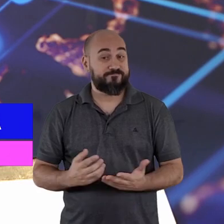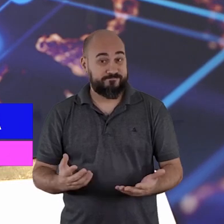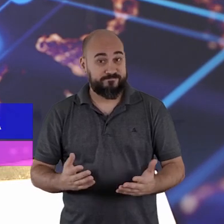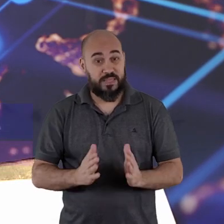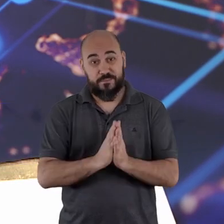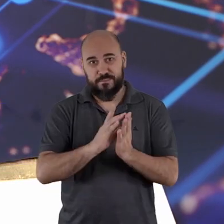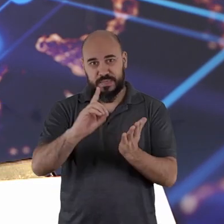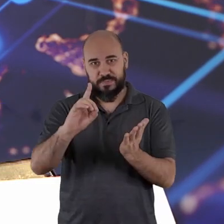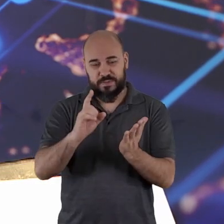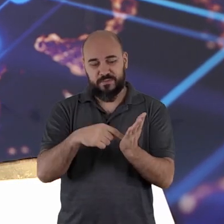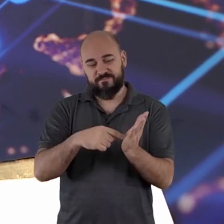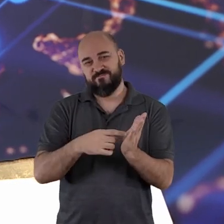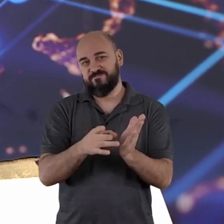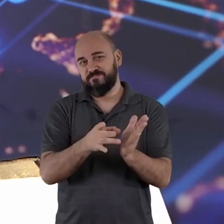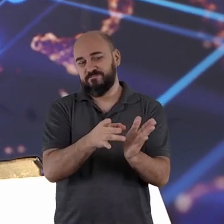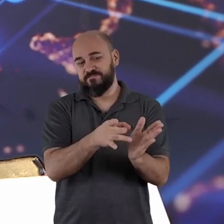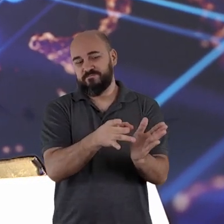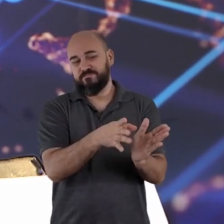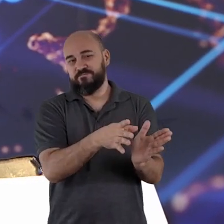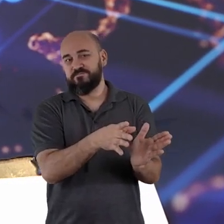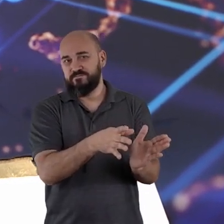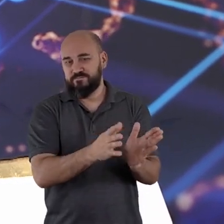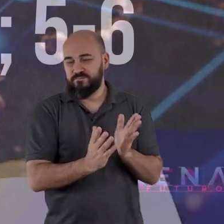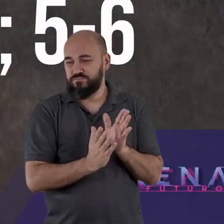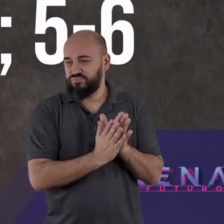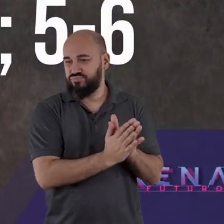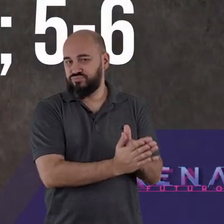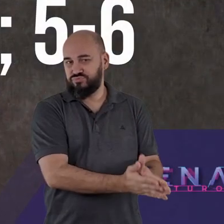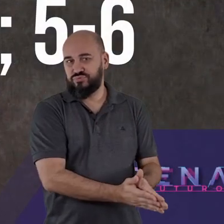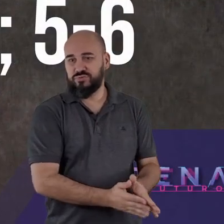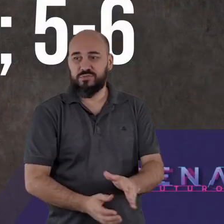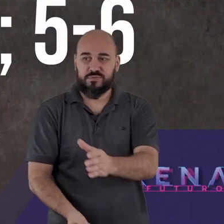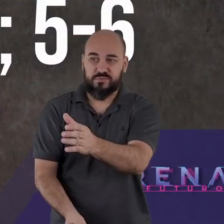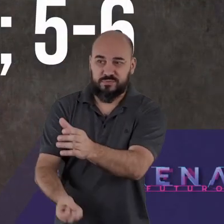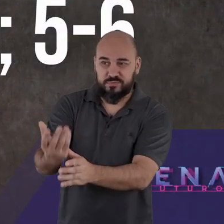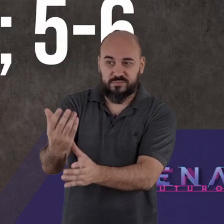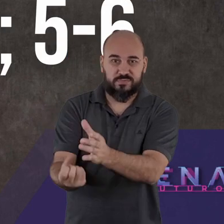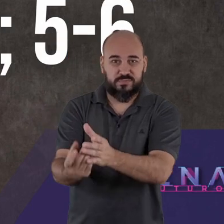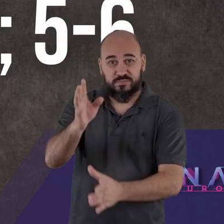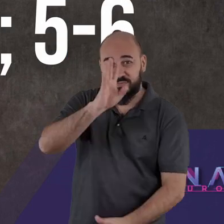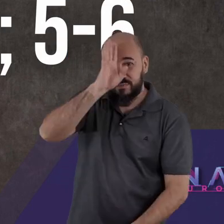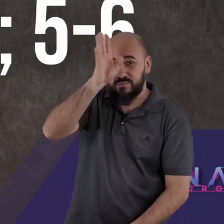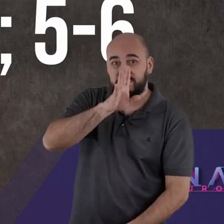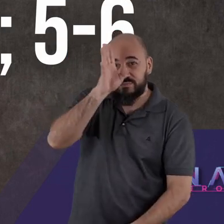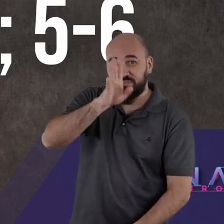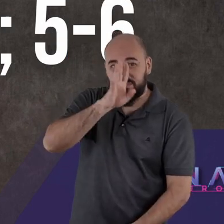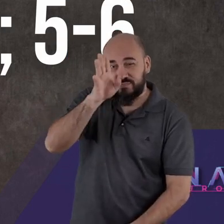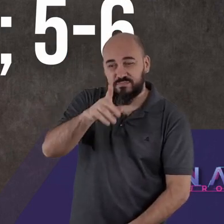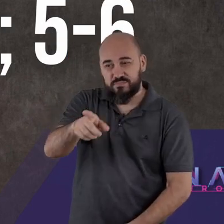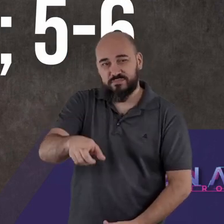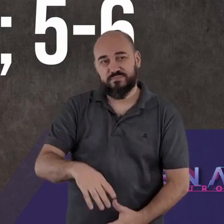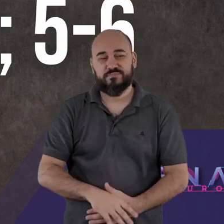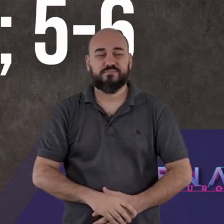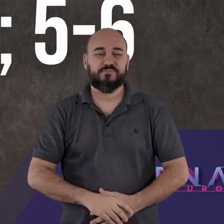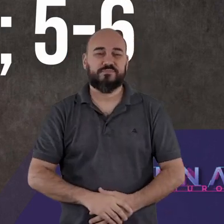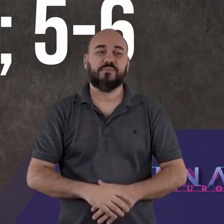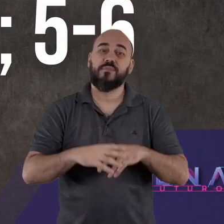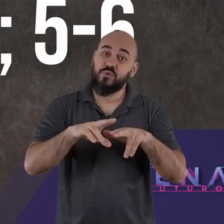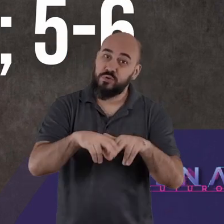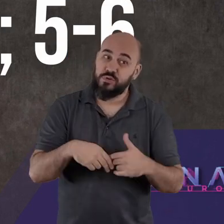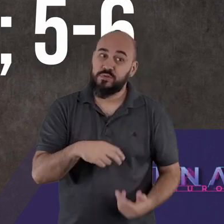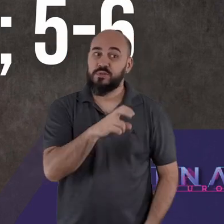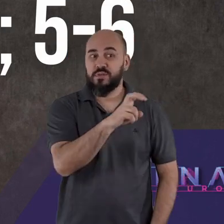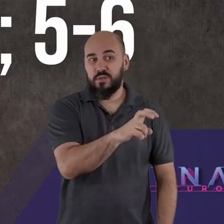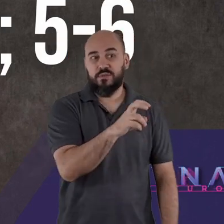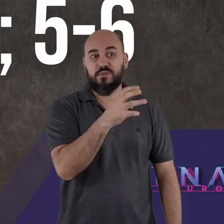abandonada, a Bíblia foi sendo deixada de lado. Então nós vemos que em 538 começam os